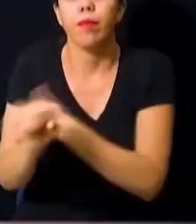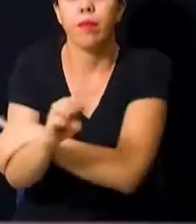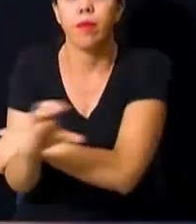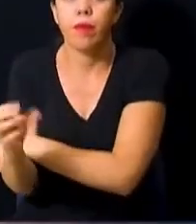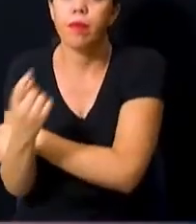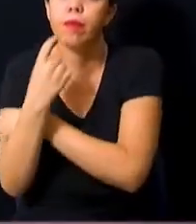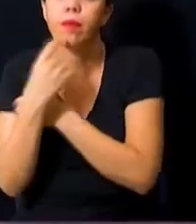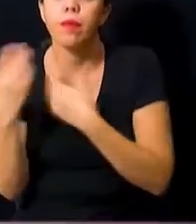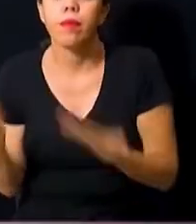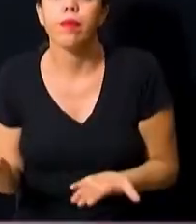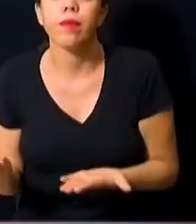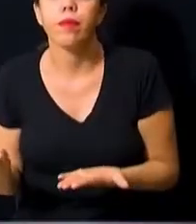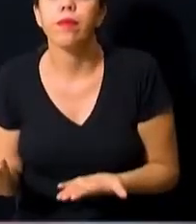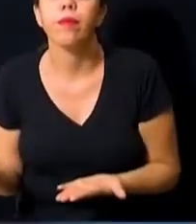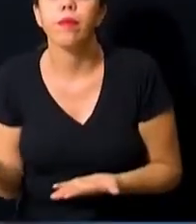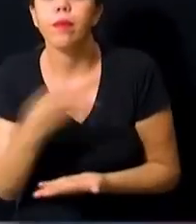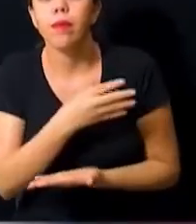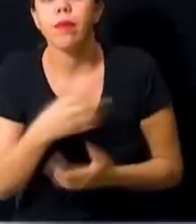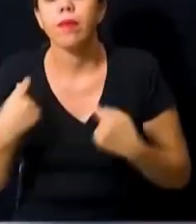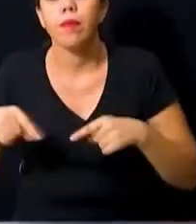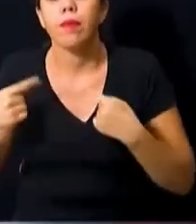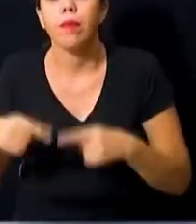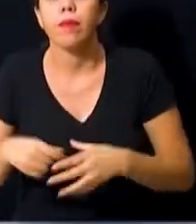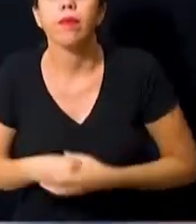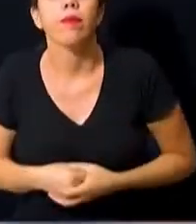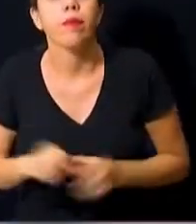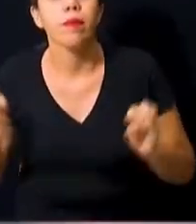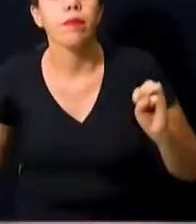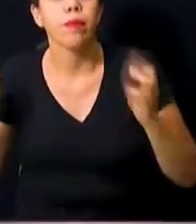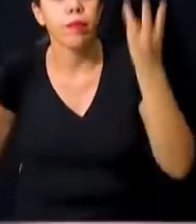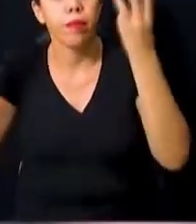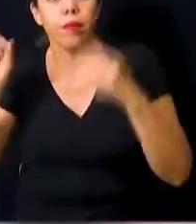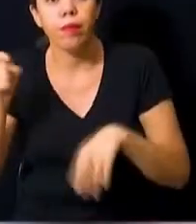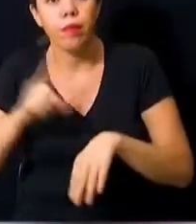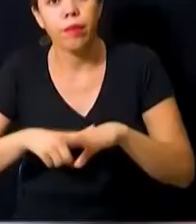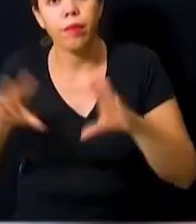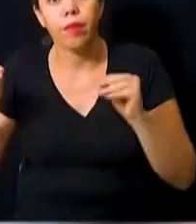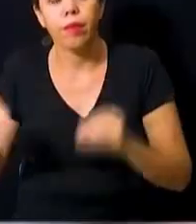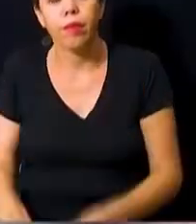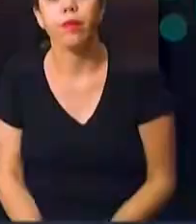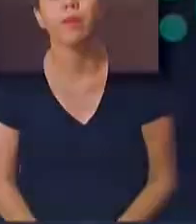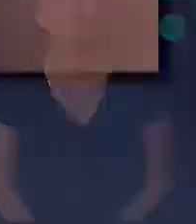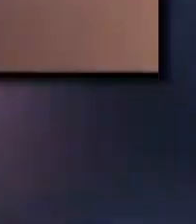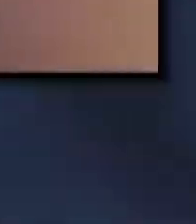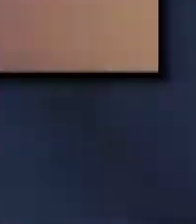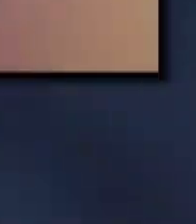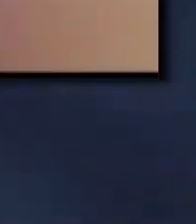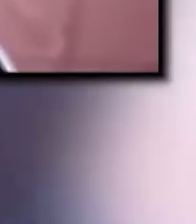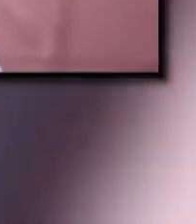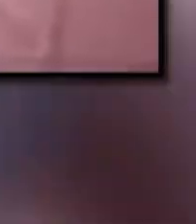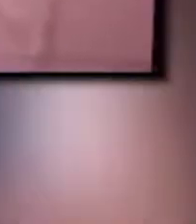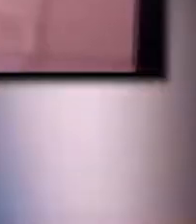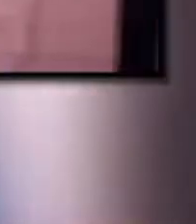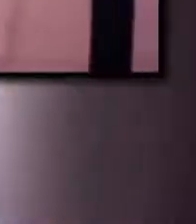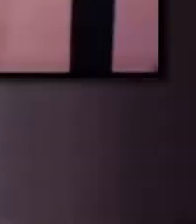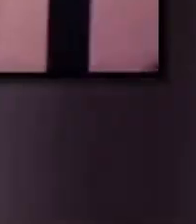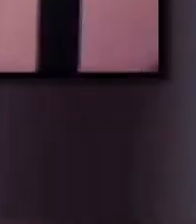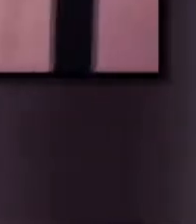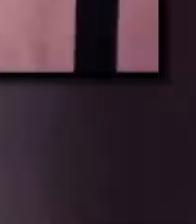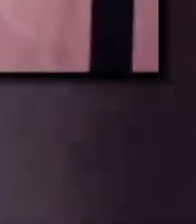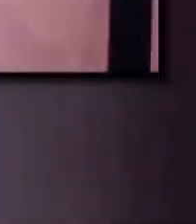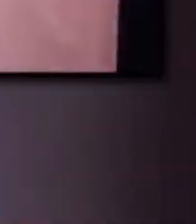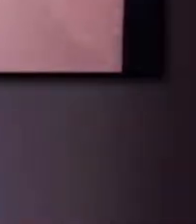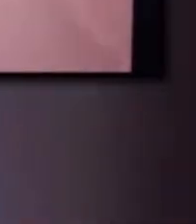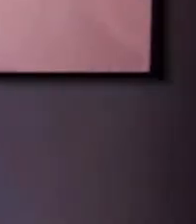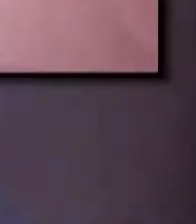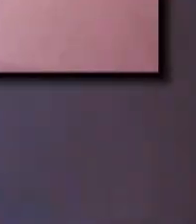apresentam hoje no Sesc Campinas o álbum novo, Yatratá. O show será às 8 da noite. No meio dessa intriga,